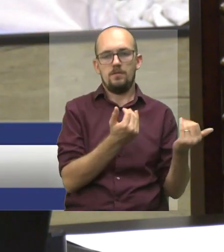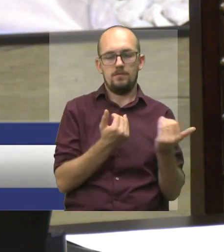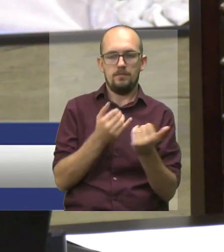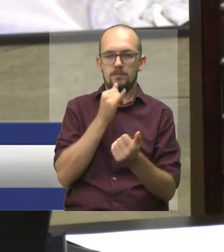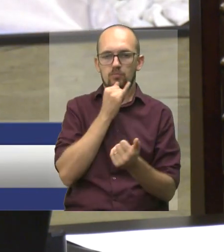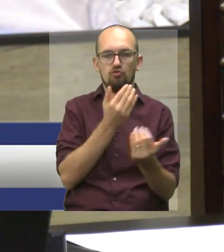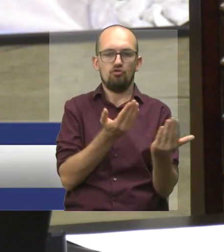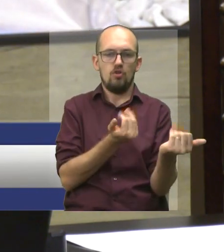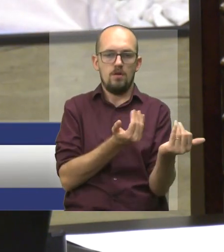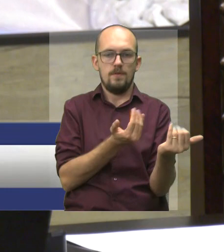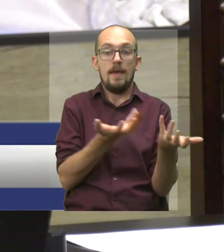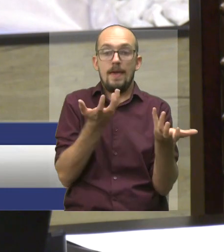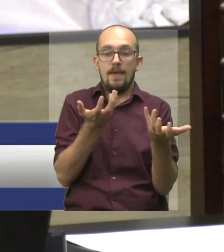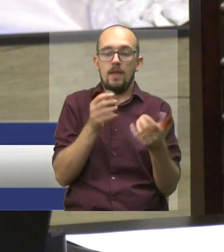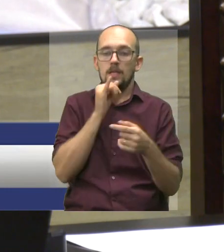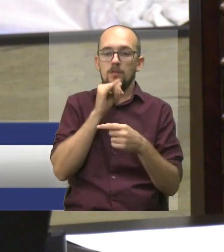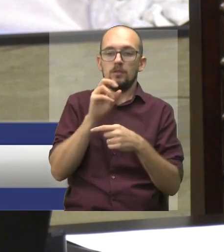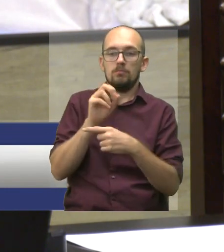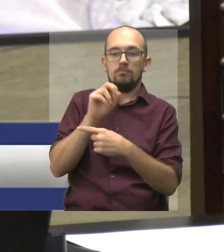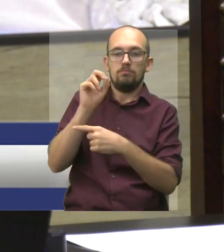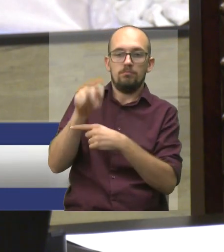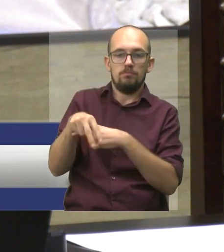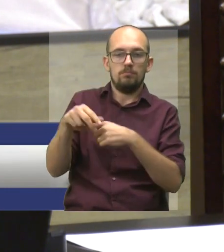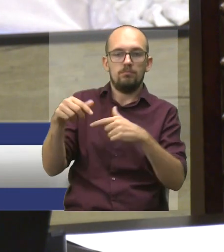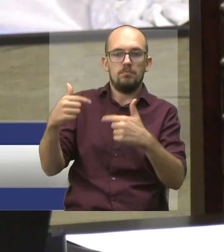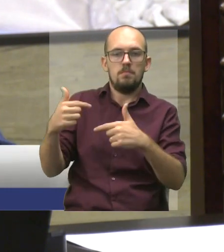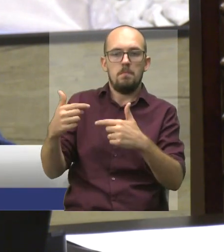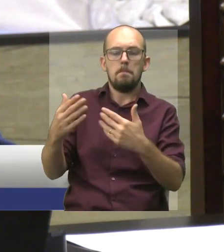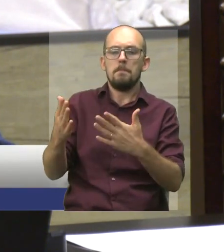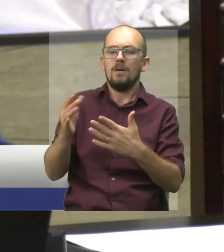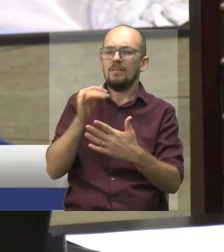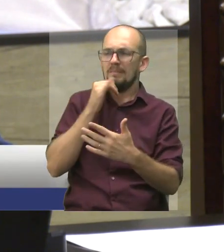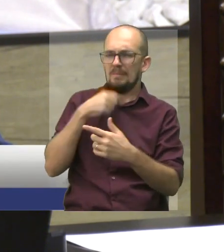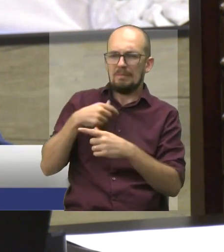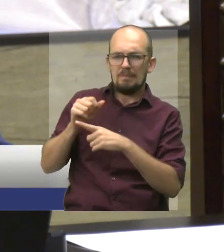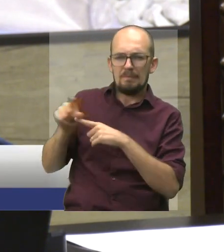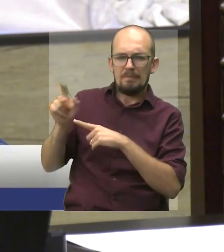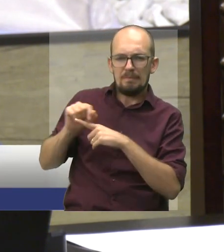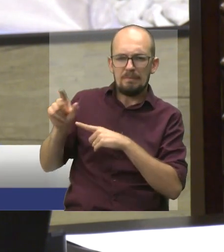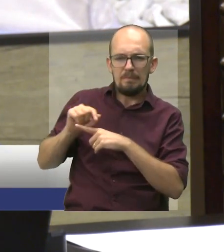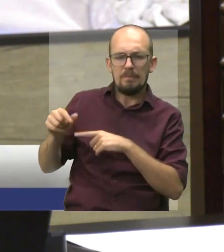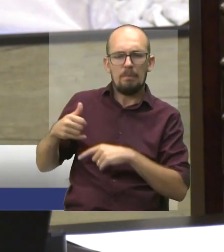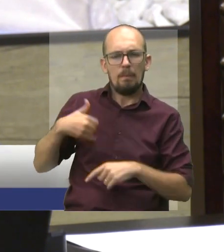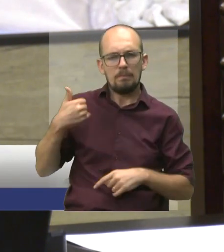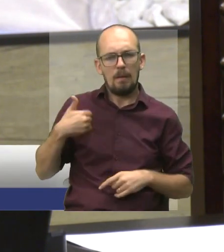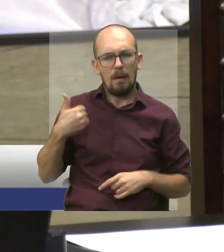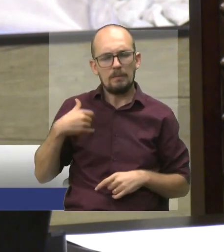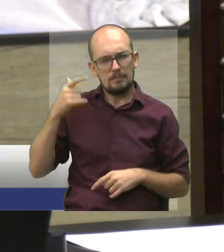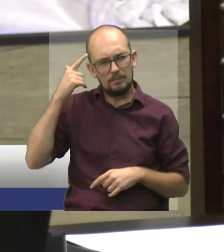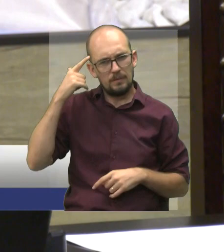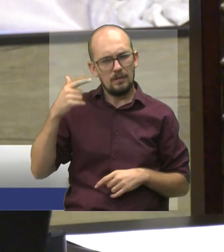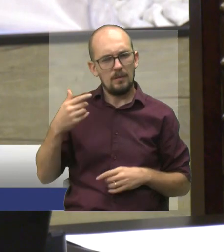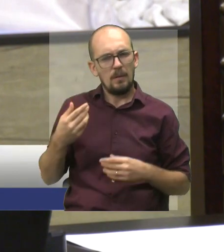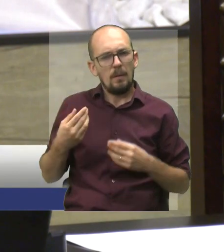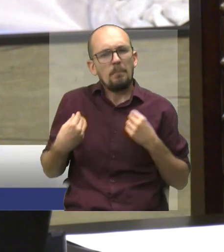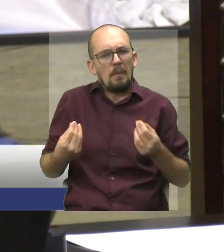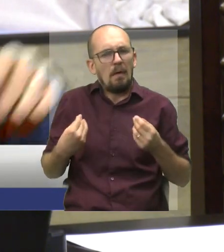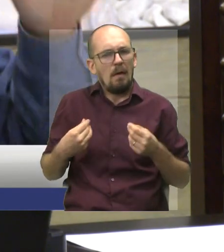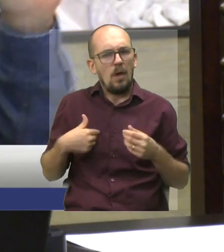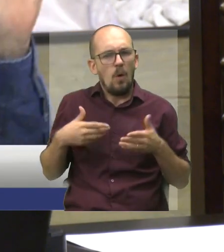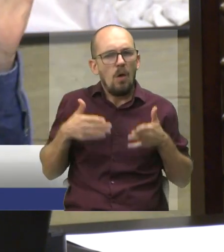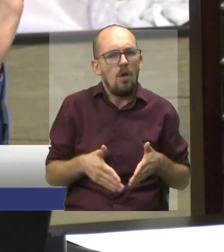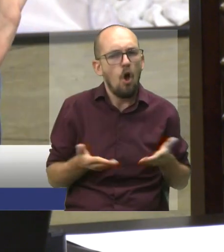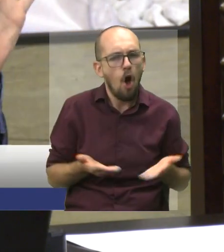no sistema, mas como ele vai ter que contribuir e vai ter que ter idade, por que ele vai entrar no sistema hoje? Ele